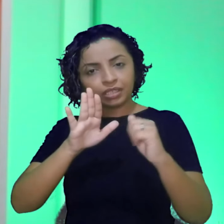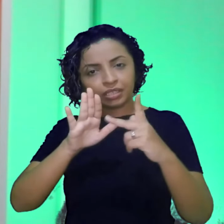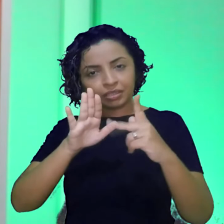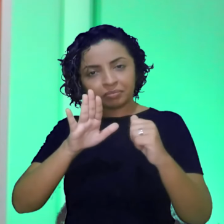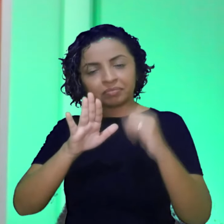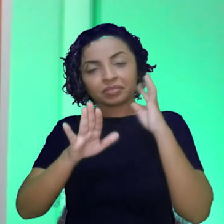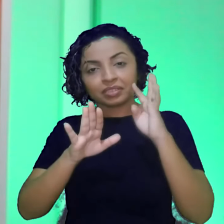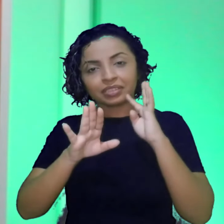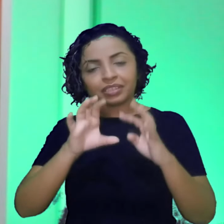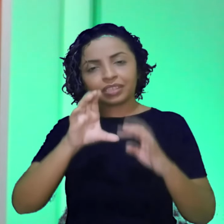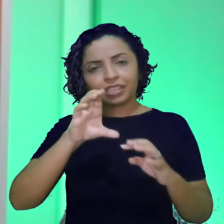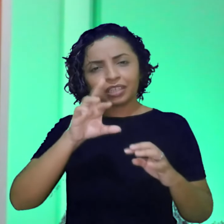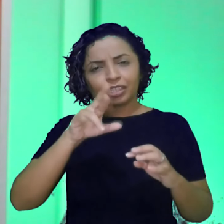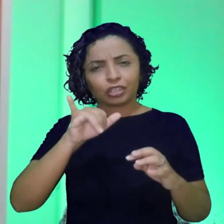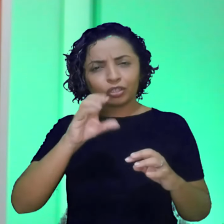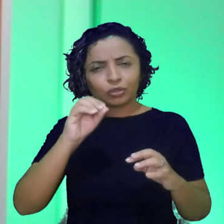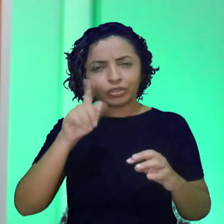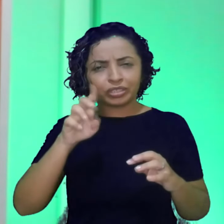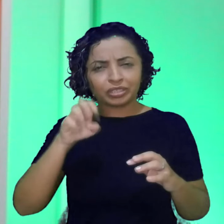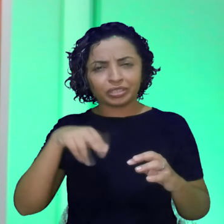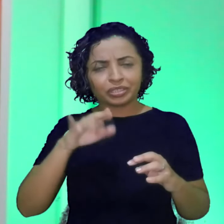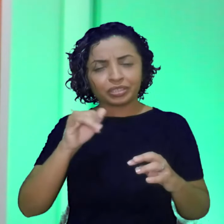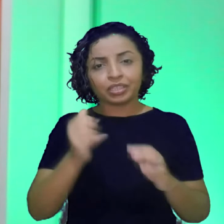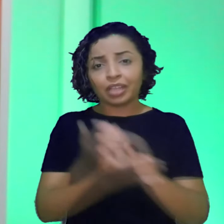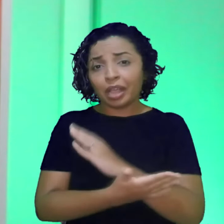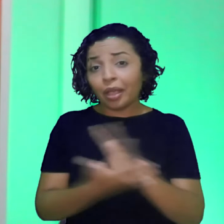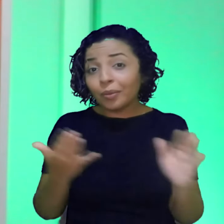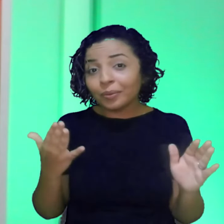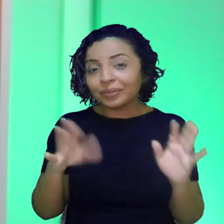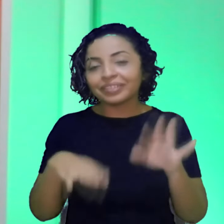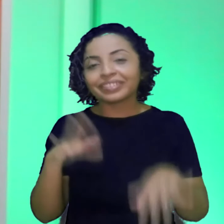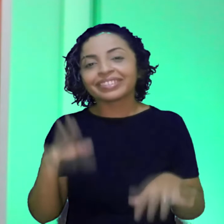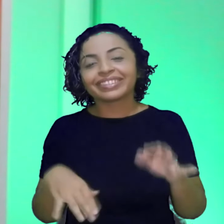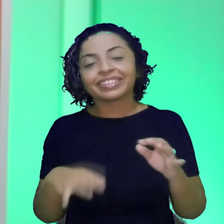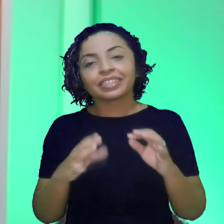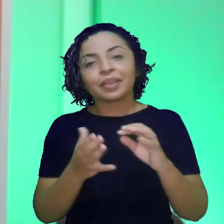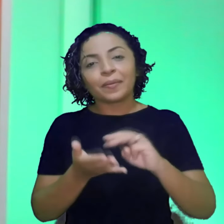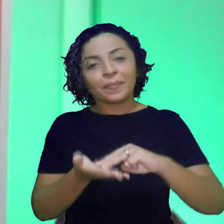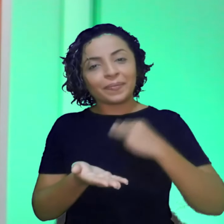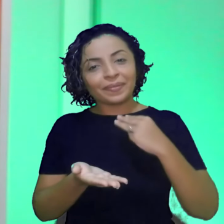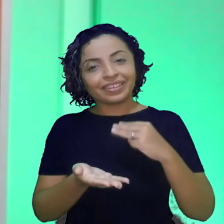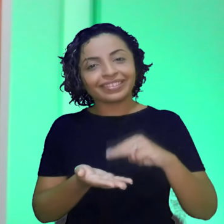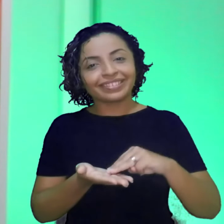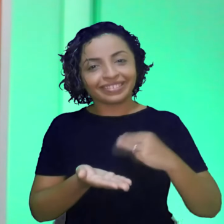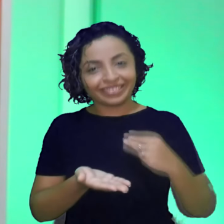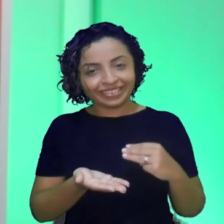legal. Vamos ver do que é que se trata. Às vezes eu recebo algumas mensagens